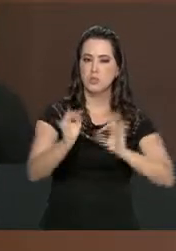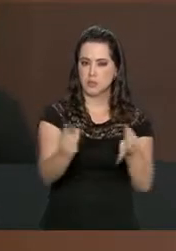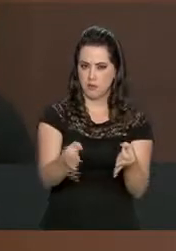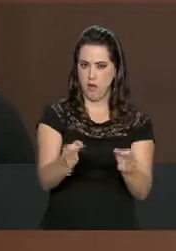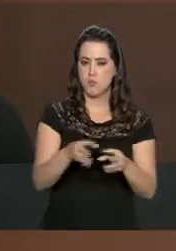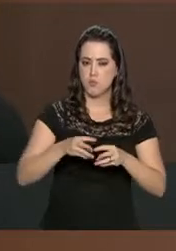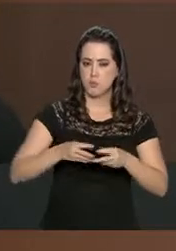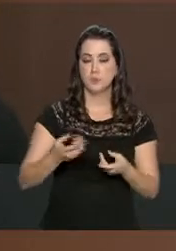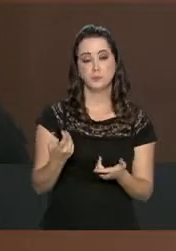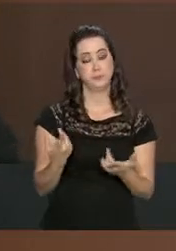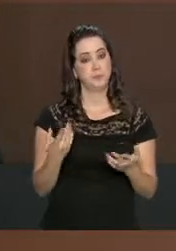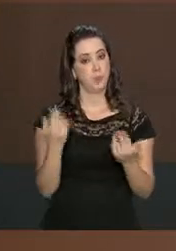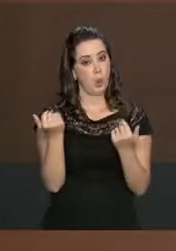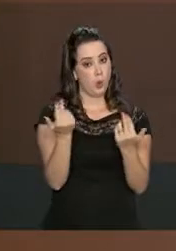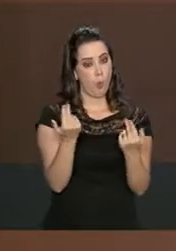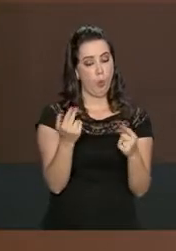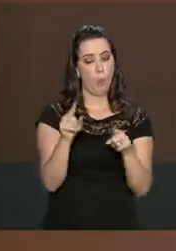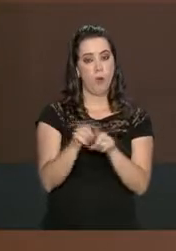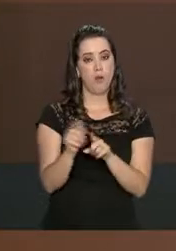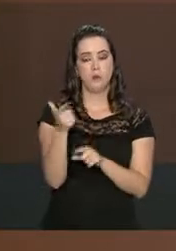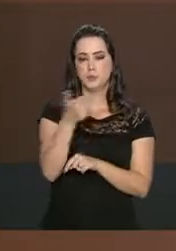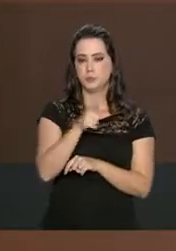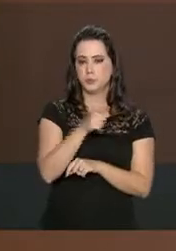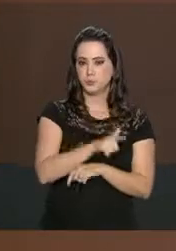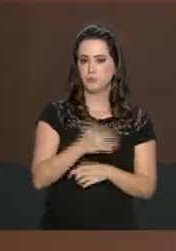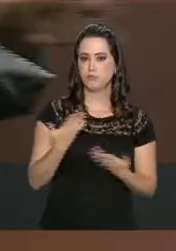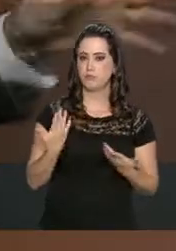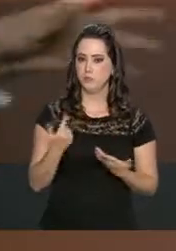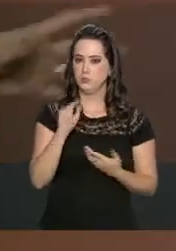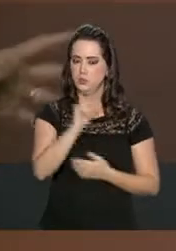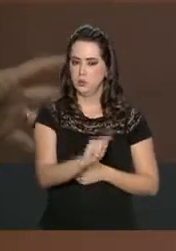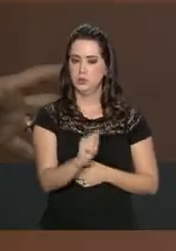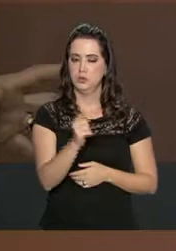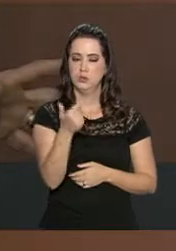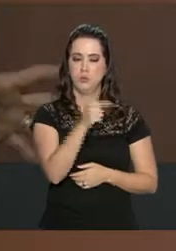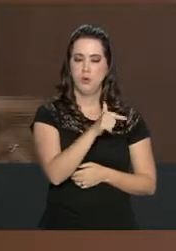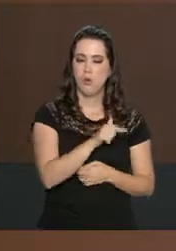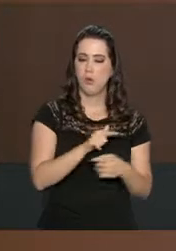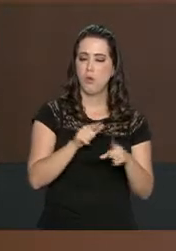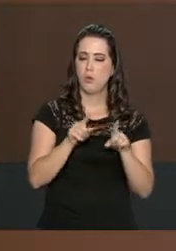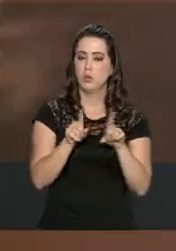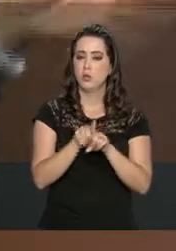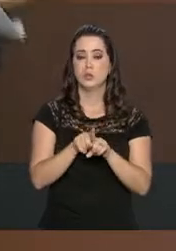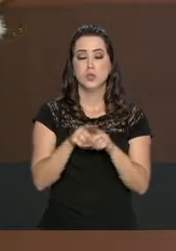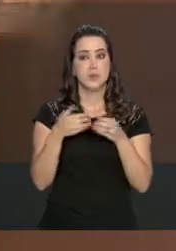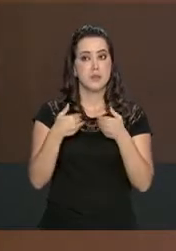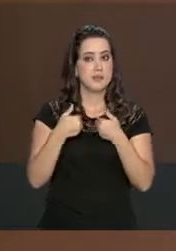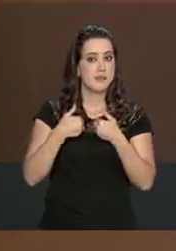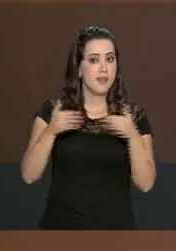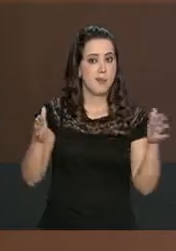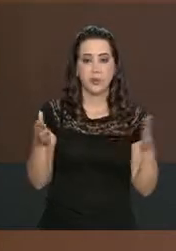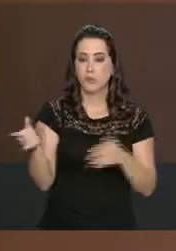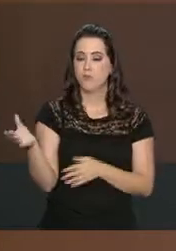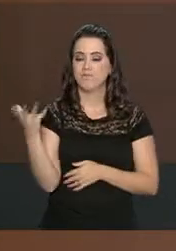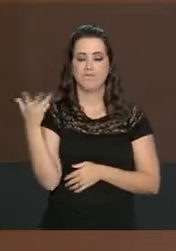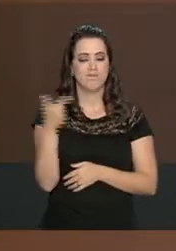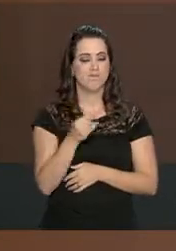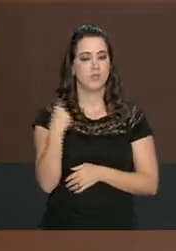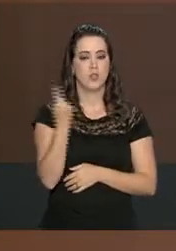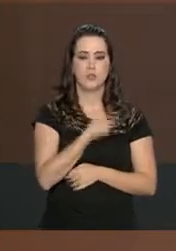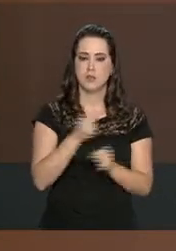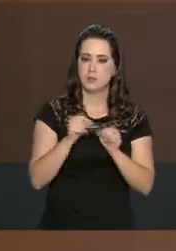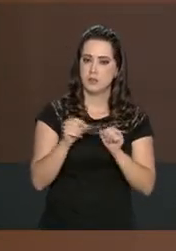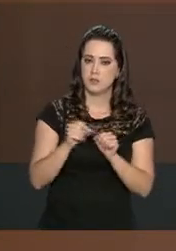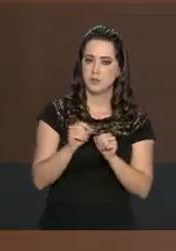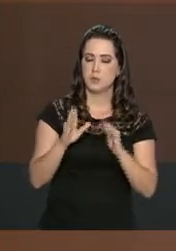é? E, de igual maneira, de fora a parte, as inaugurações fantásticas que o Baldi tem feito no